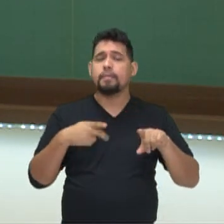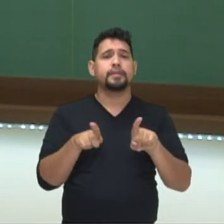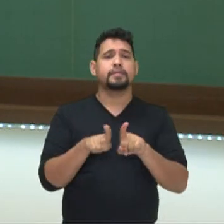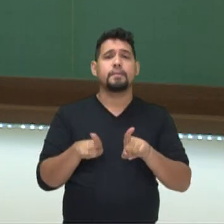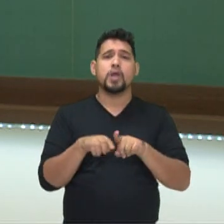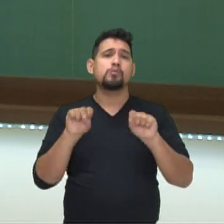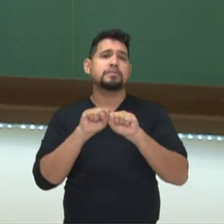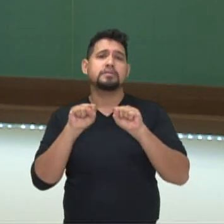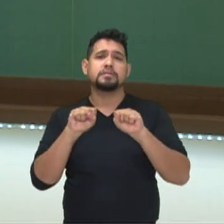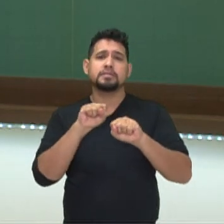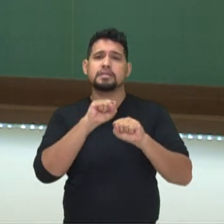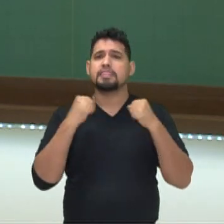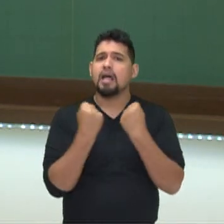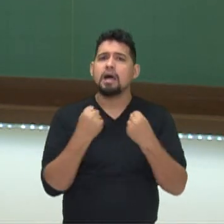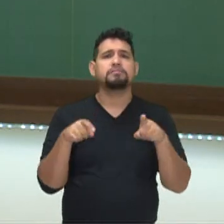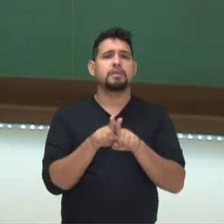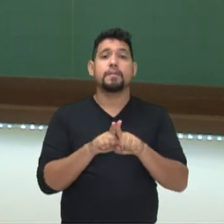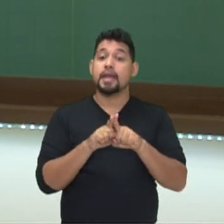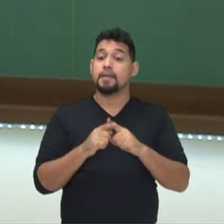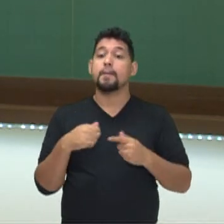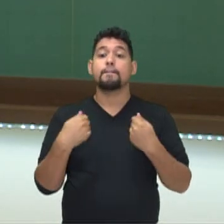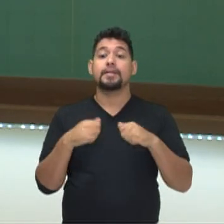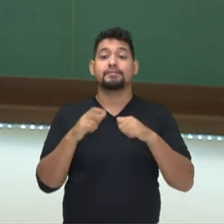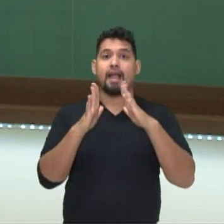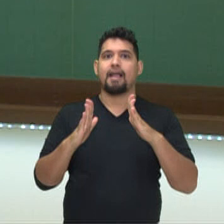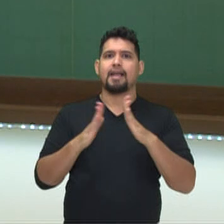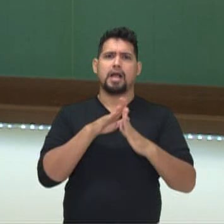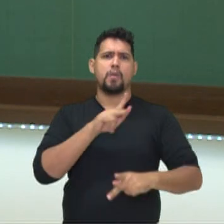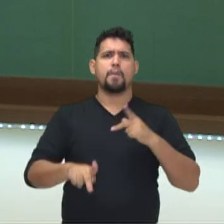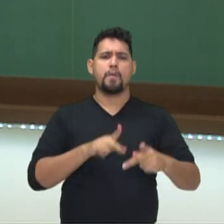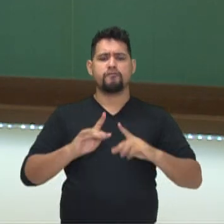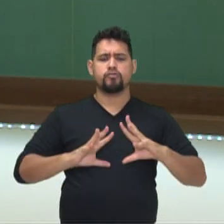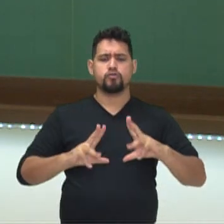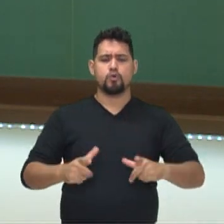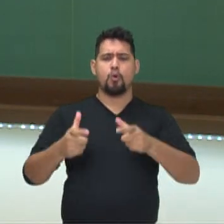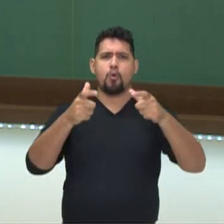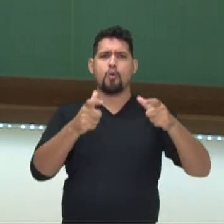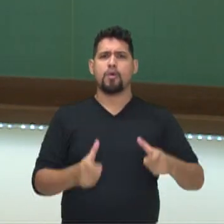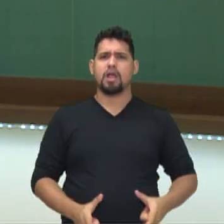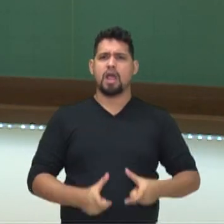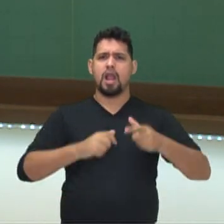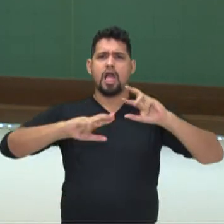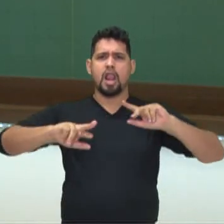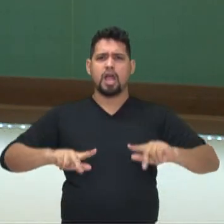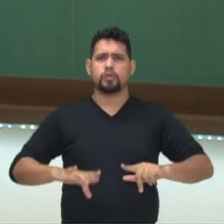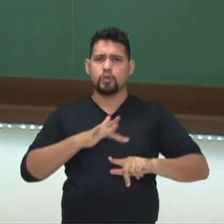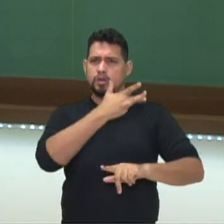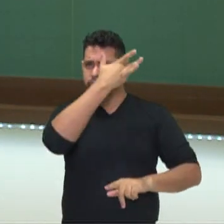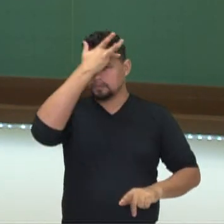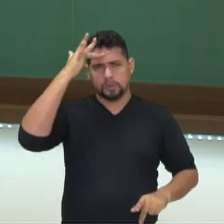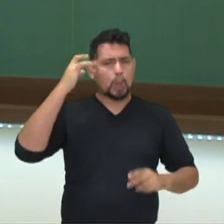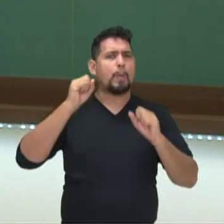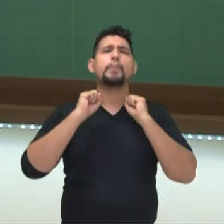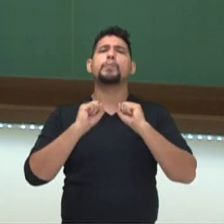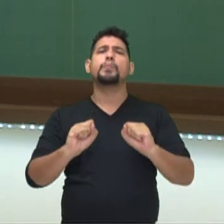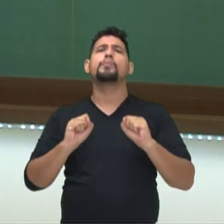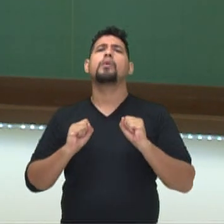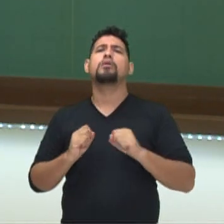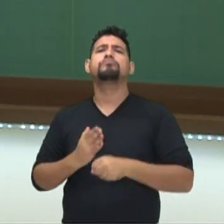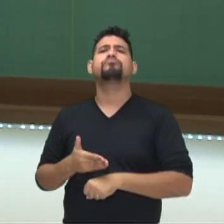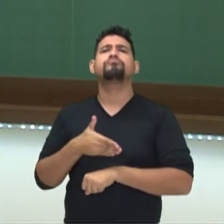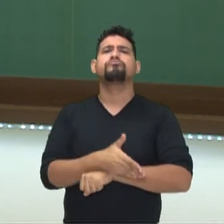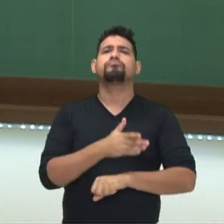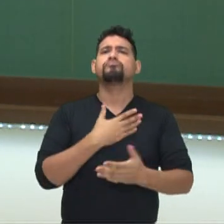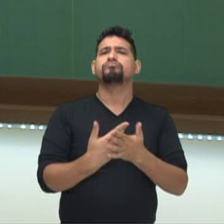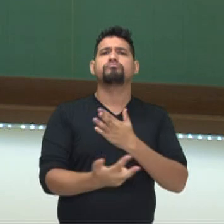na teoria, a casa do povo. Todo o espaço que é plural, onde todas as pessoas podem